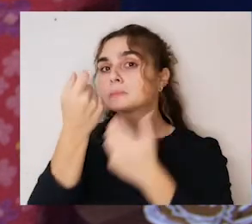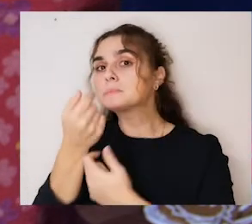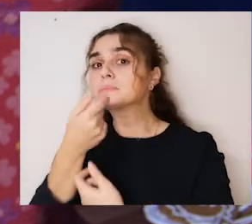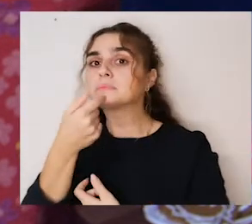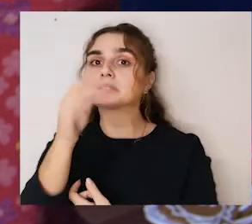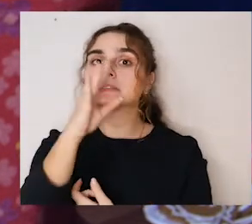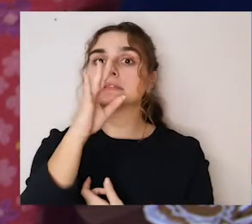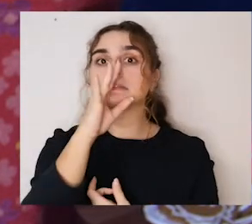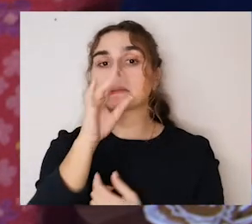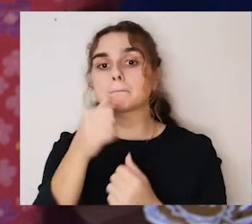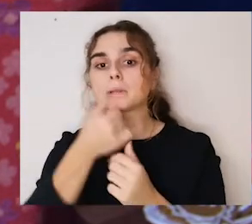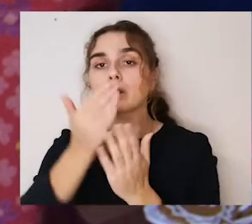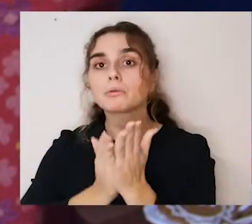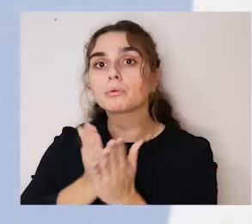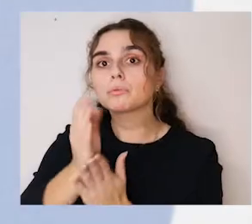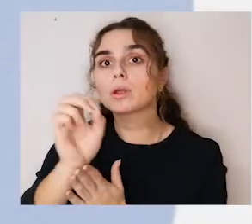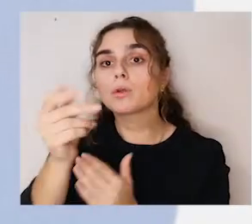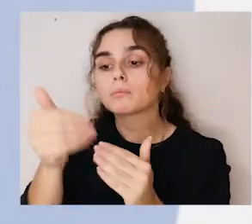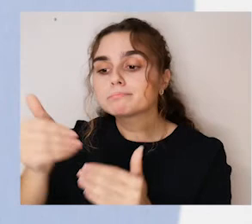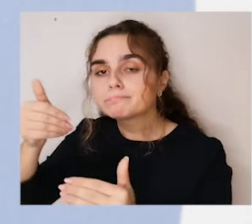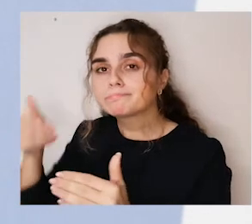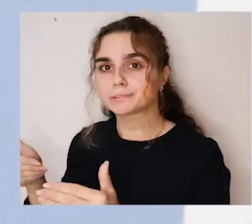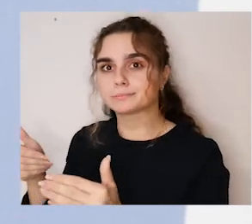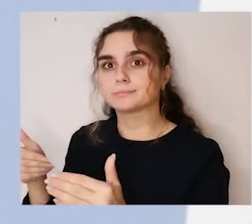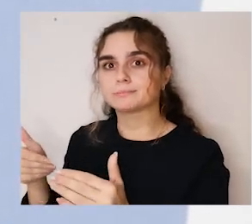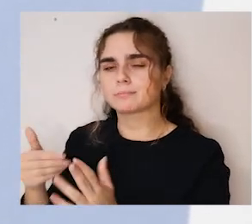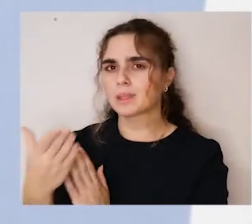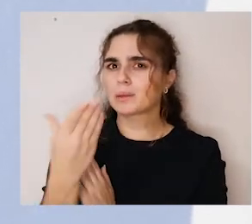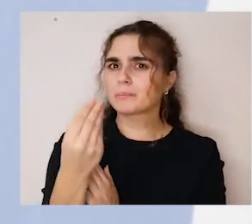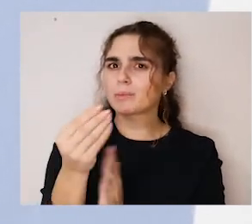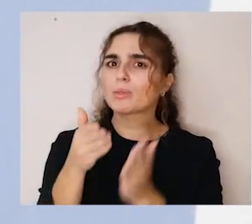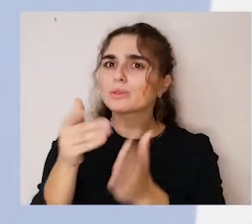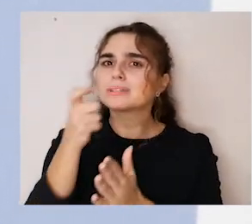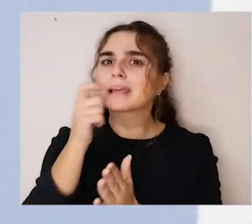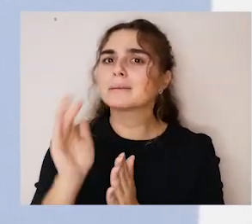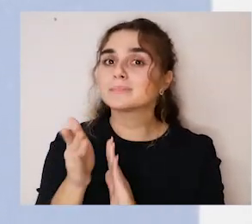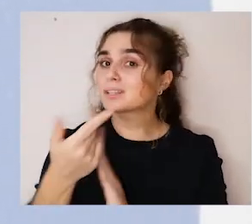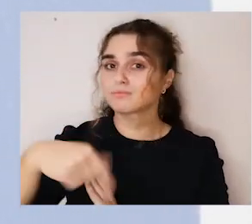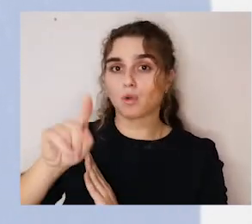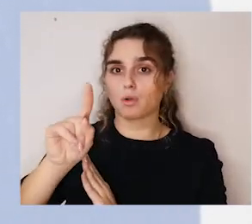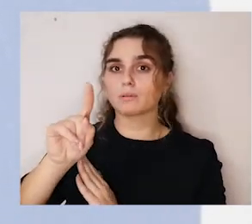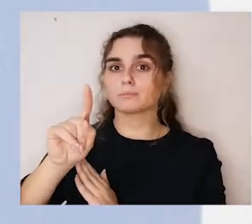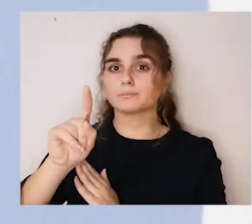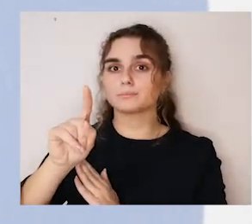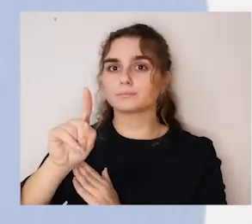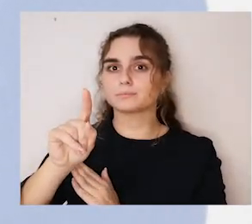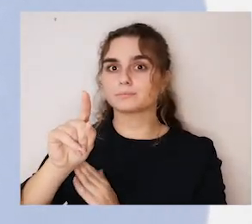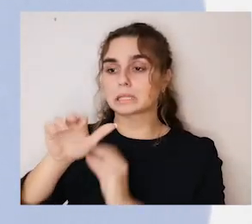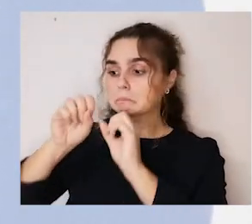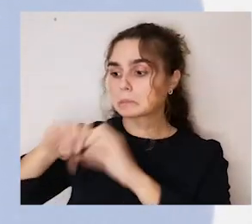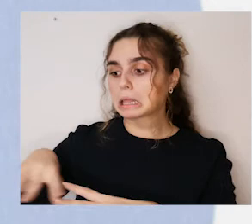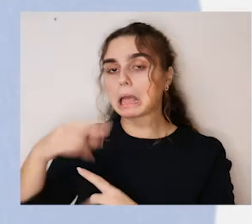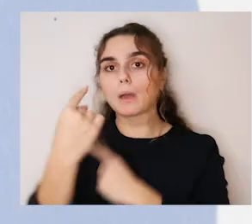medir, recuar. Não tenhas medo de estender a mão a quem precisa,